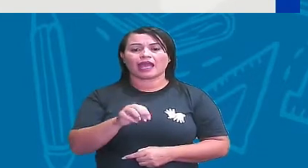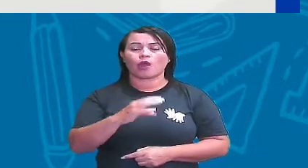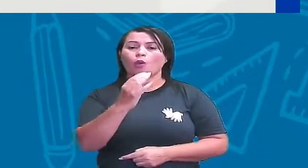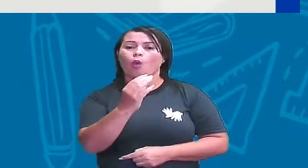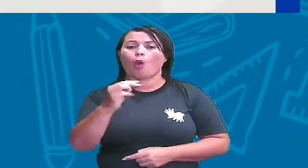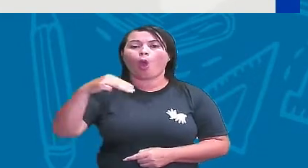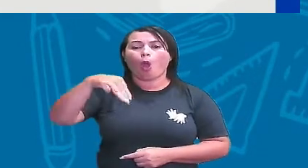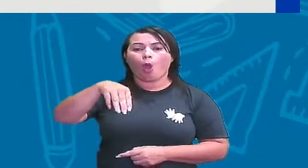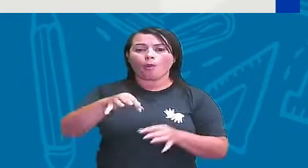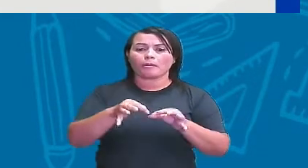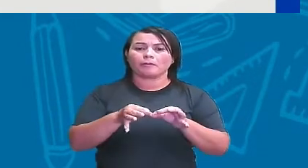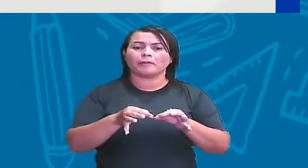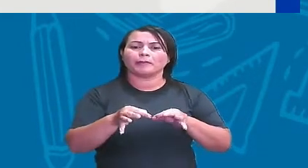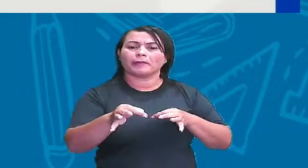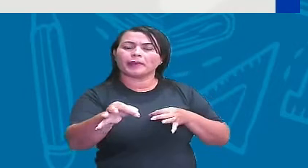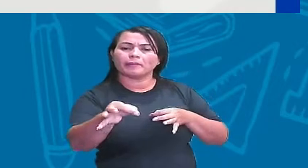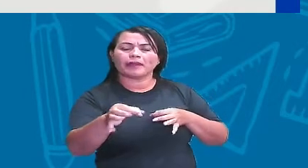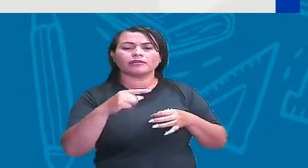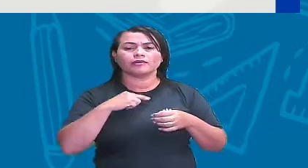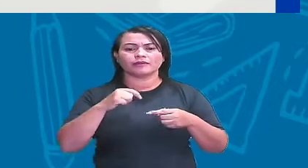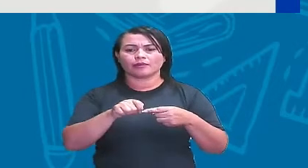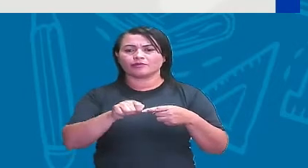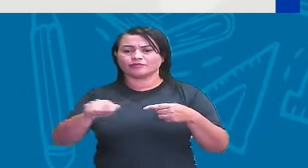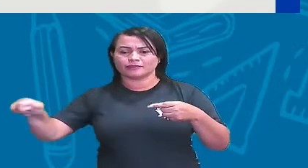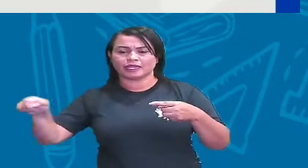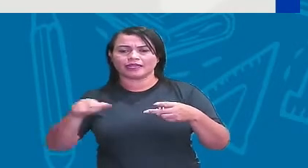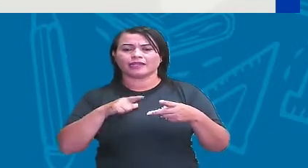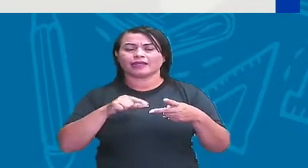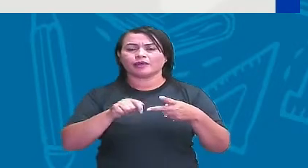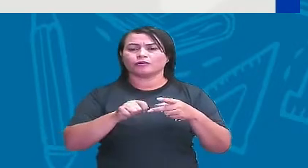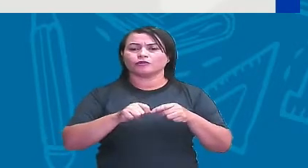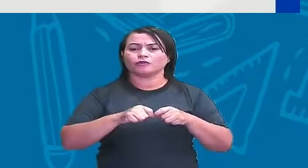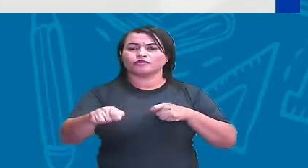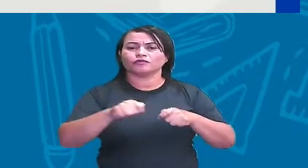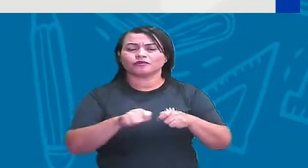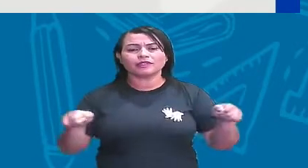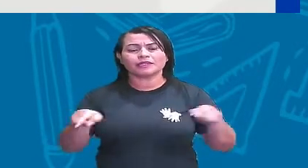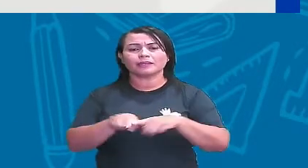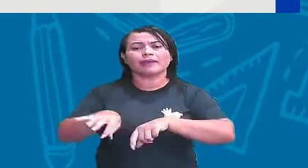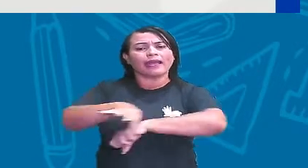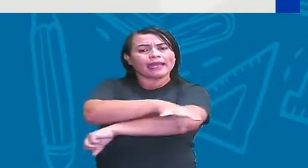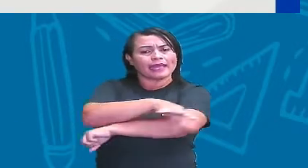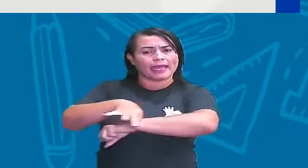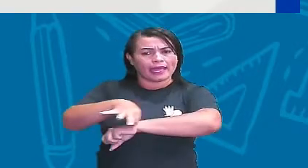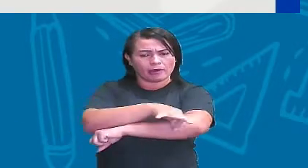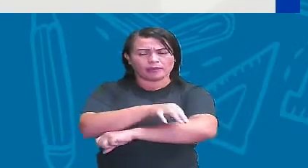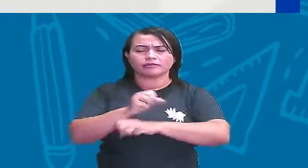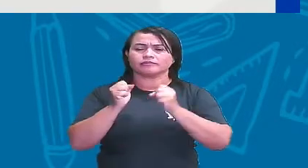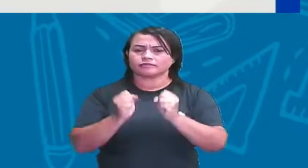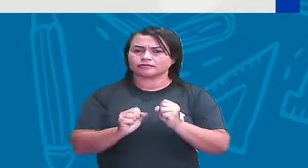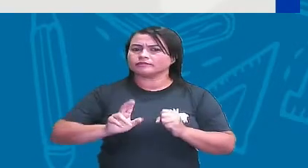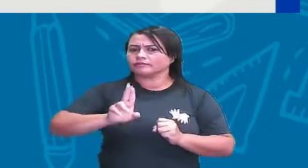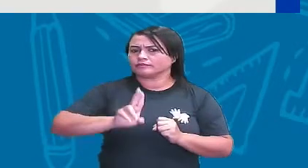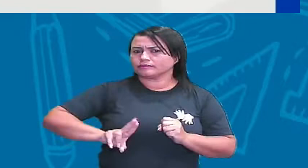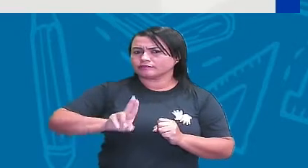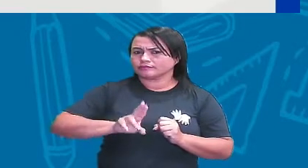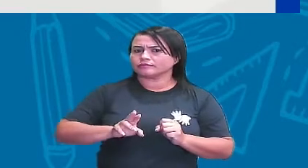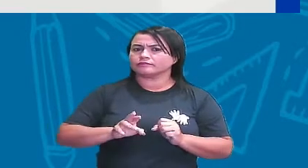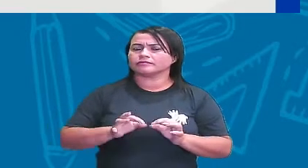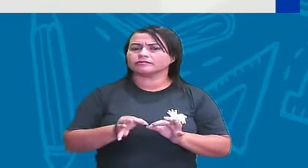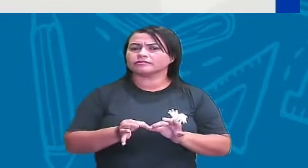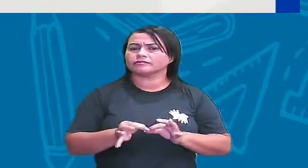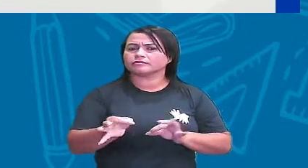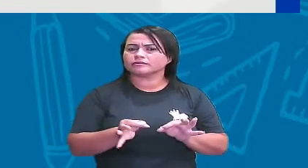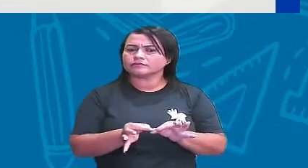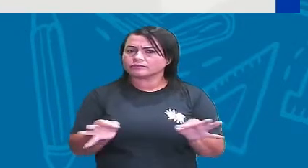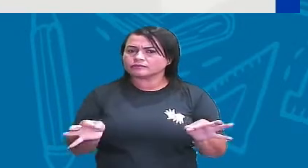comprimento, eu tenho o instrumento trena, fita métrica, entre outros, né, como a régua, que a gente pode utilizar para medição,